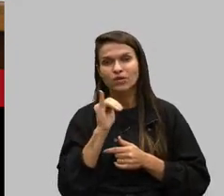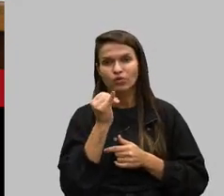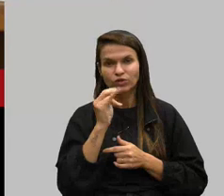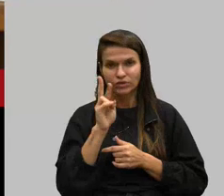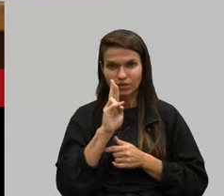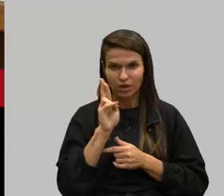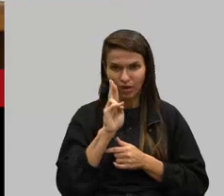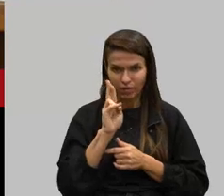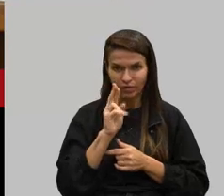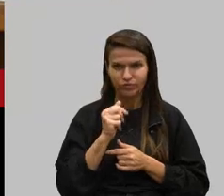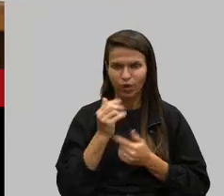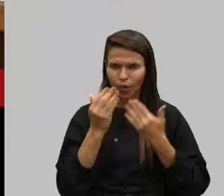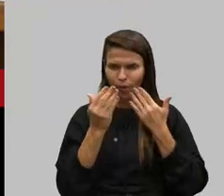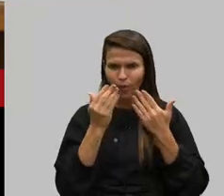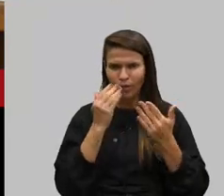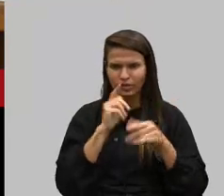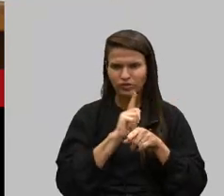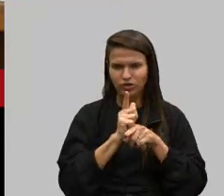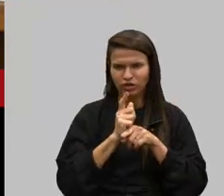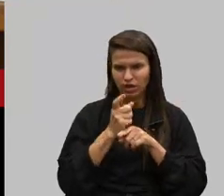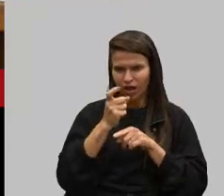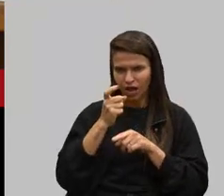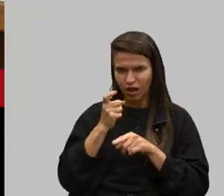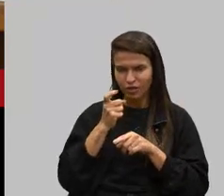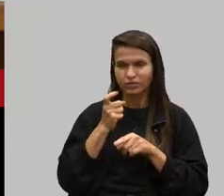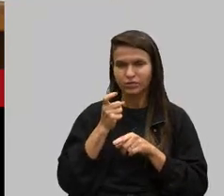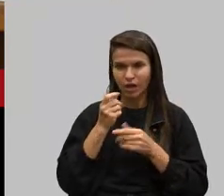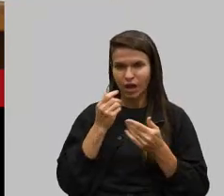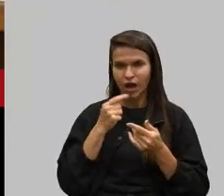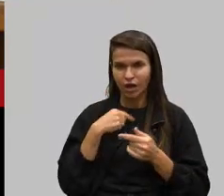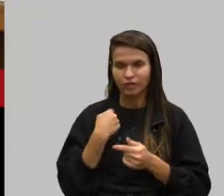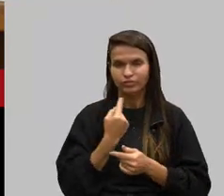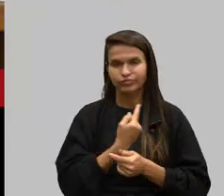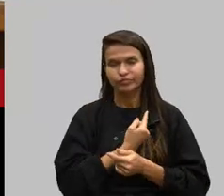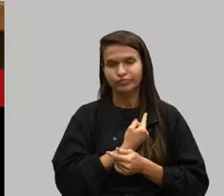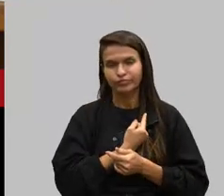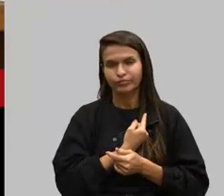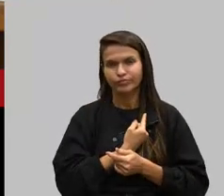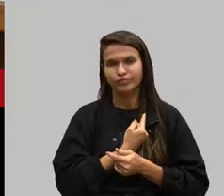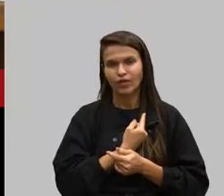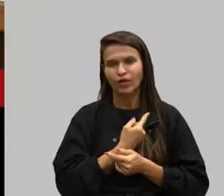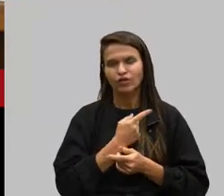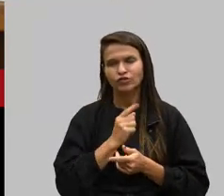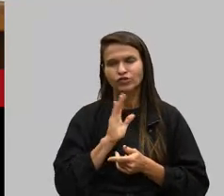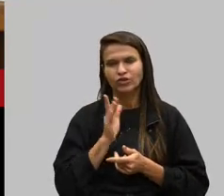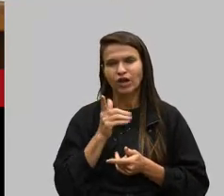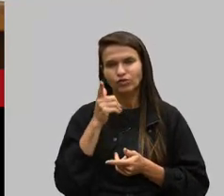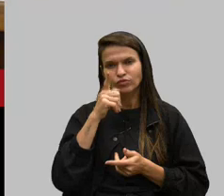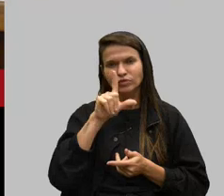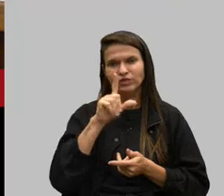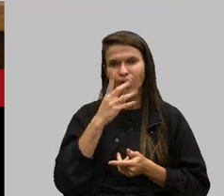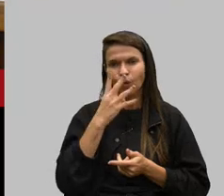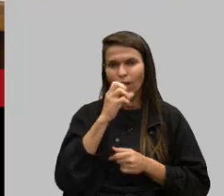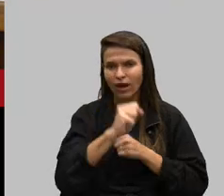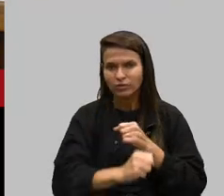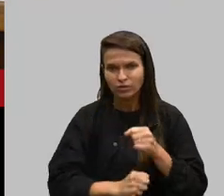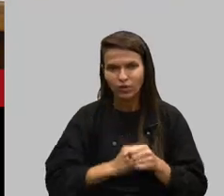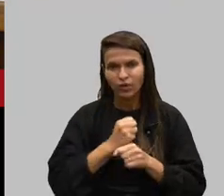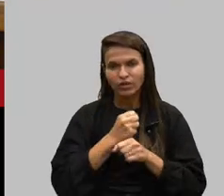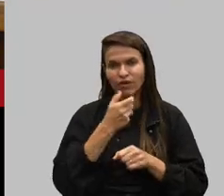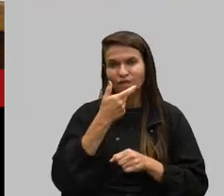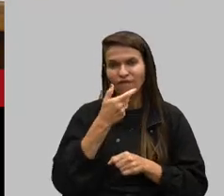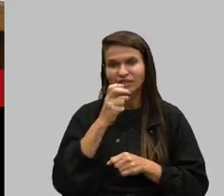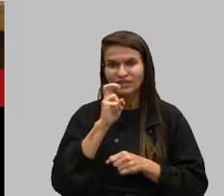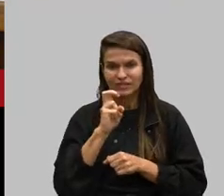título de comparação na gestão anterior a nossa deputada Adriana Alvarenga foram atraídos em 4 anos R5